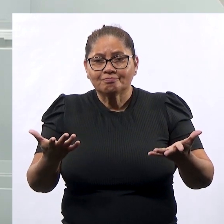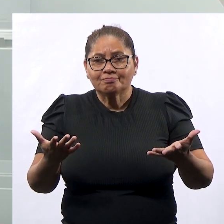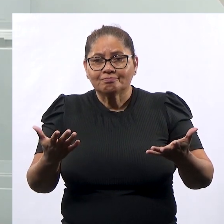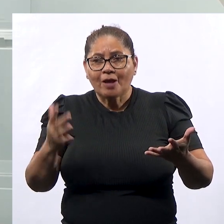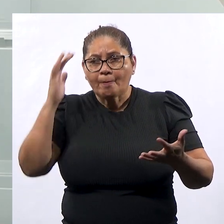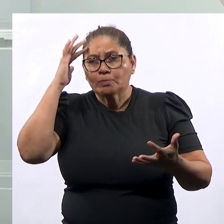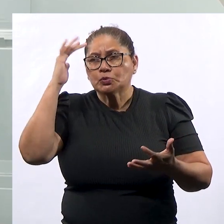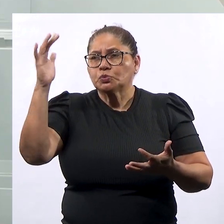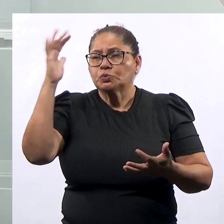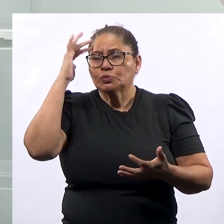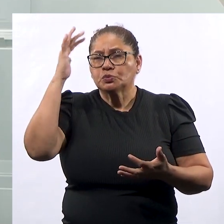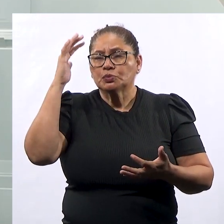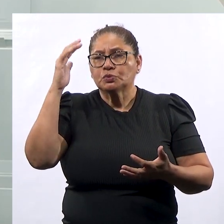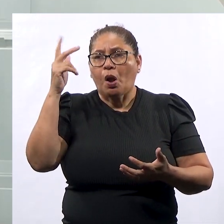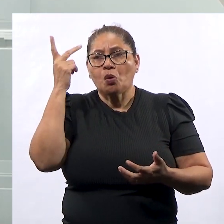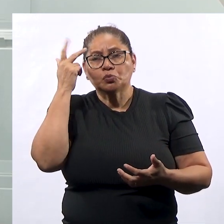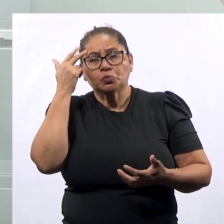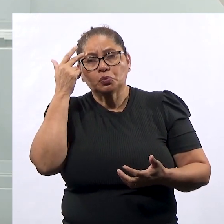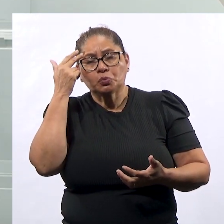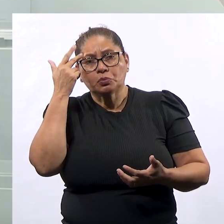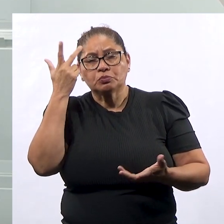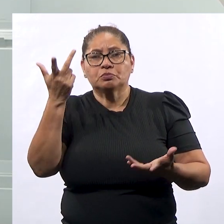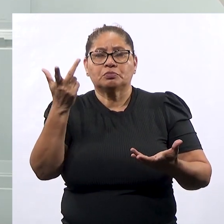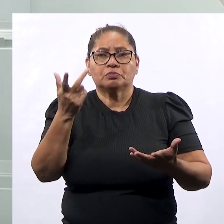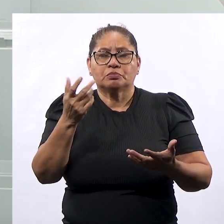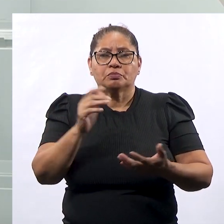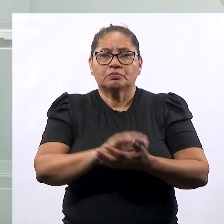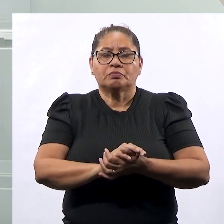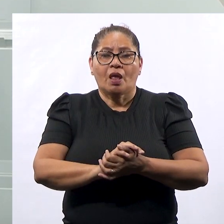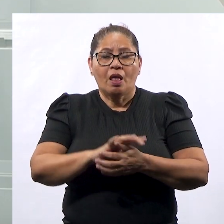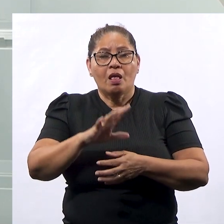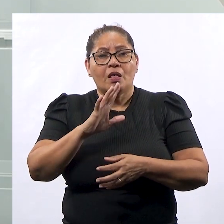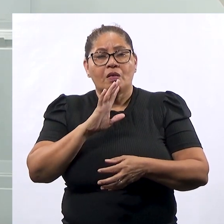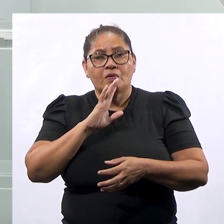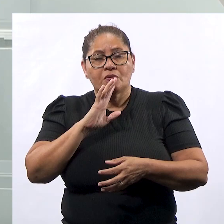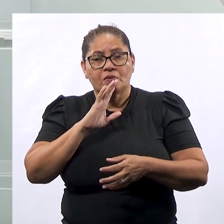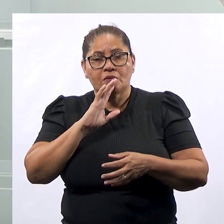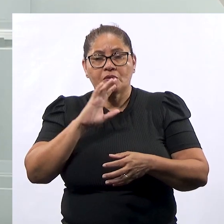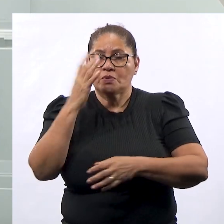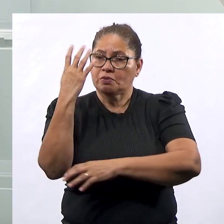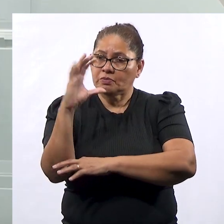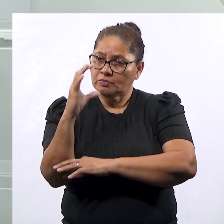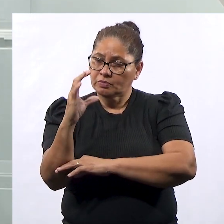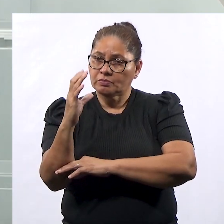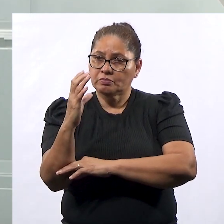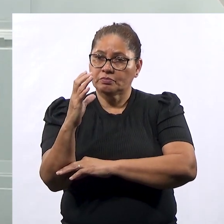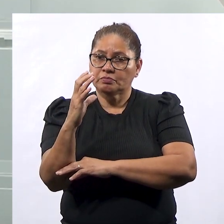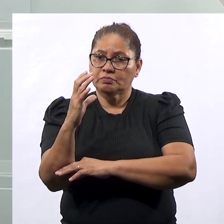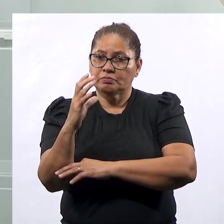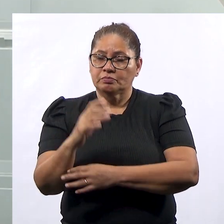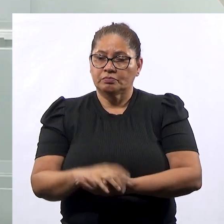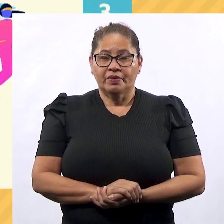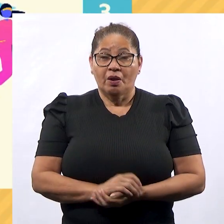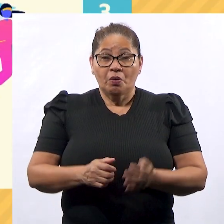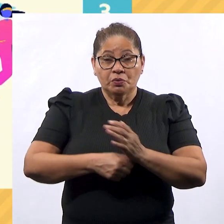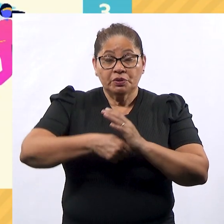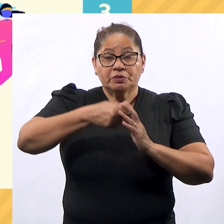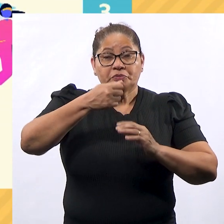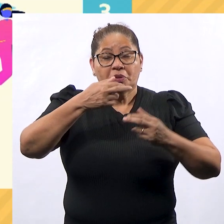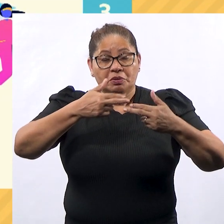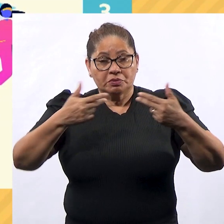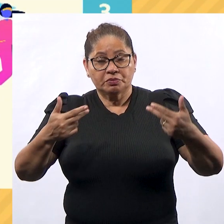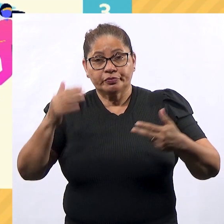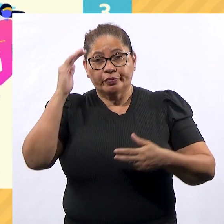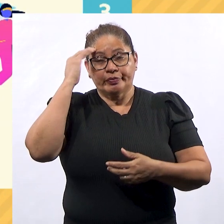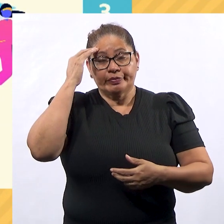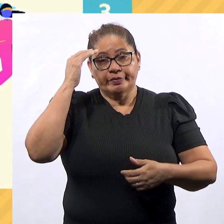o ideário sobre imaginação, o senso comum sobre imaginação e o conhecimento científico sobre imaginação. Uma das